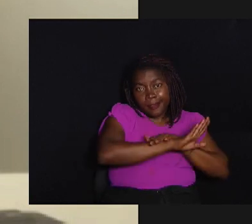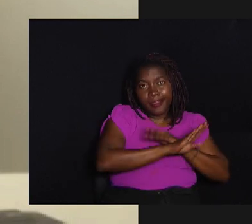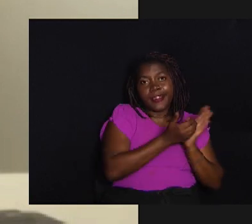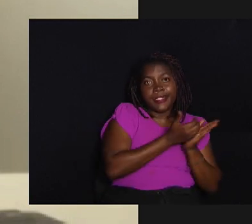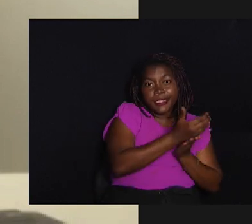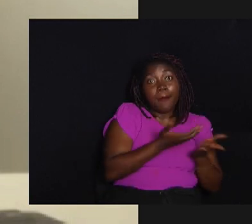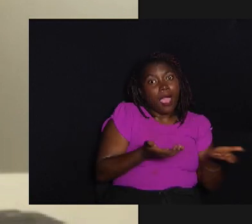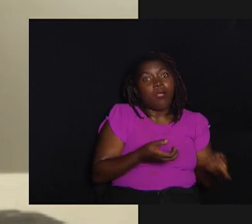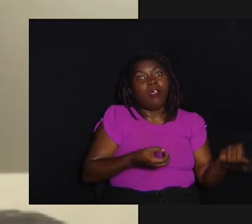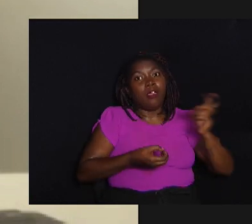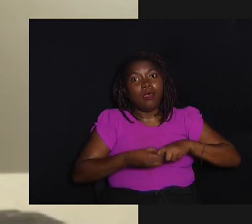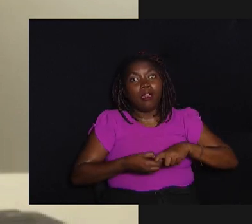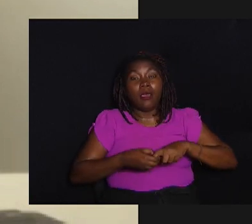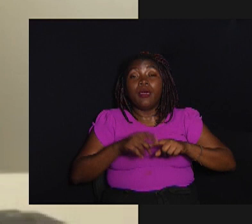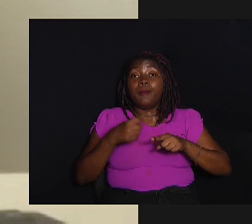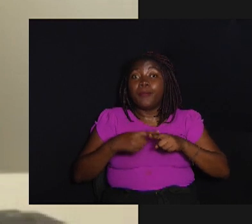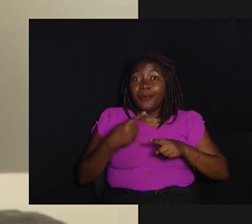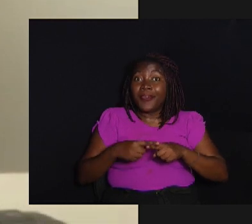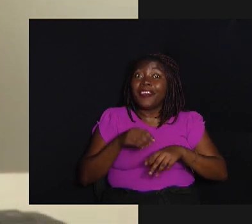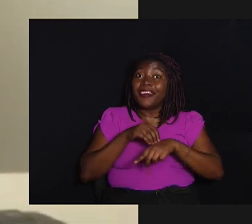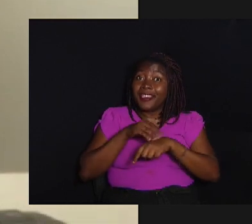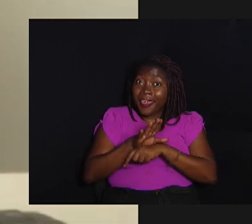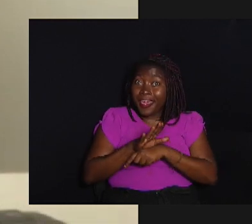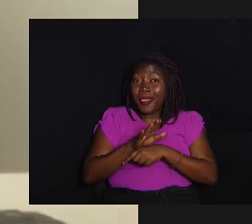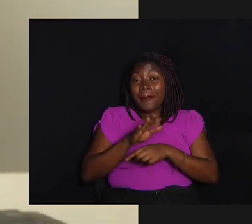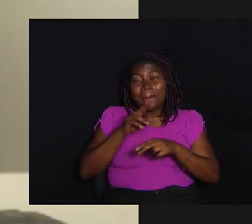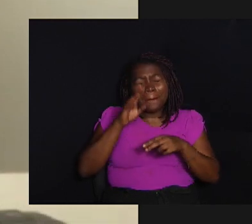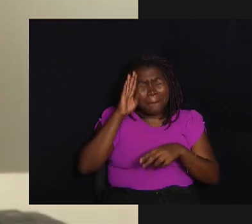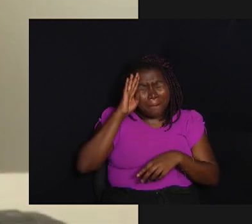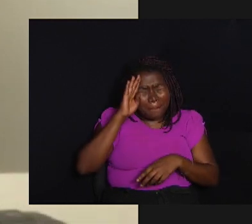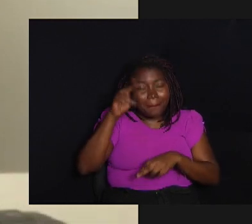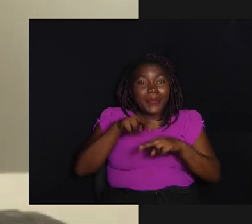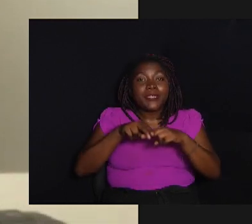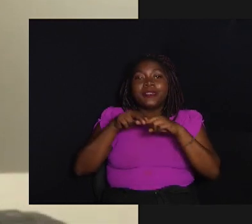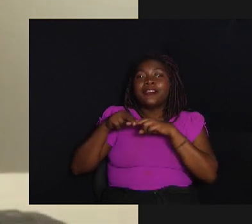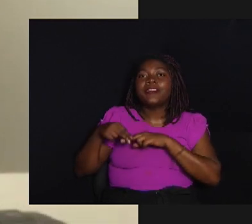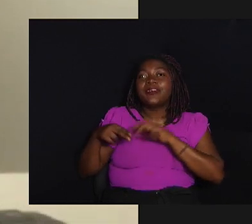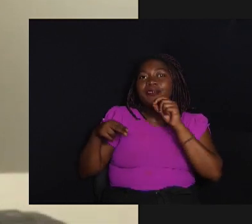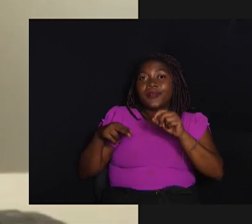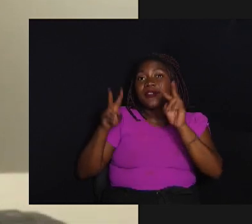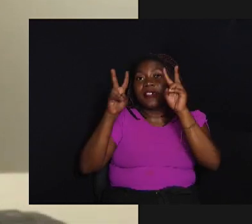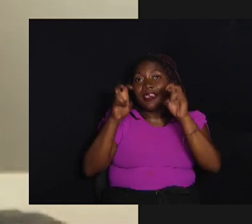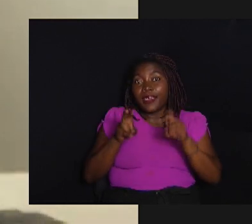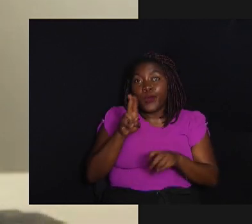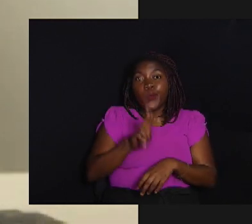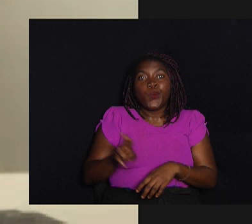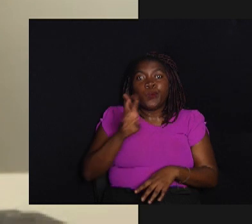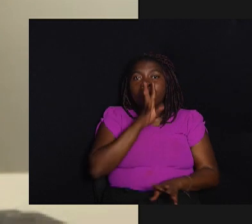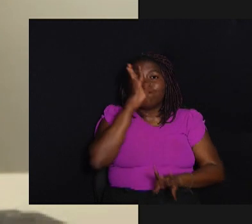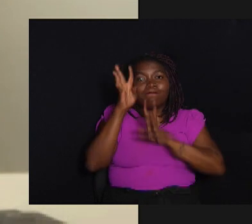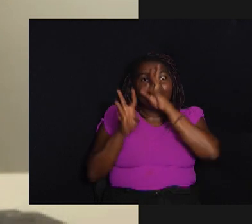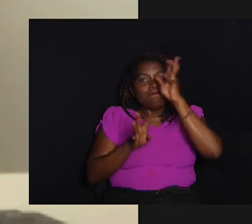retomado, e ele traz como uma das suas principais justificativas essa questão do uso destoado da lei